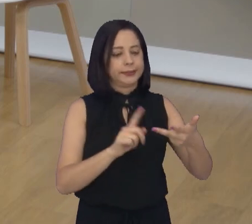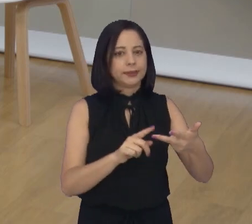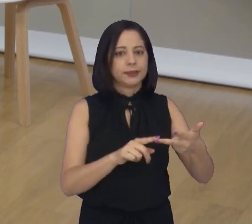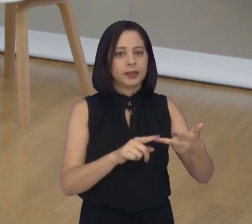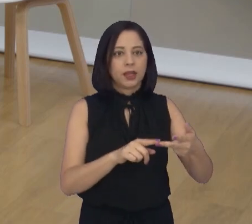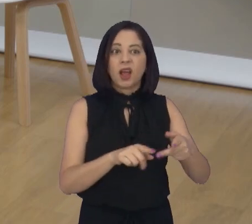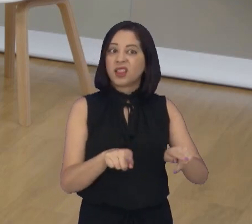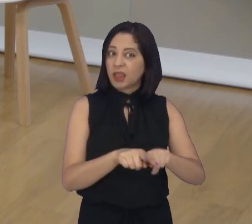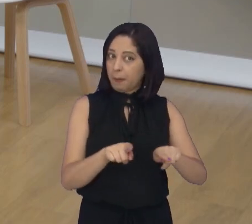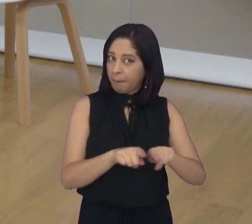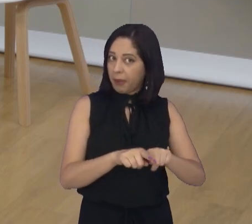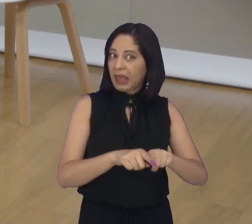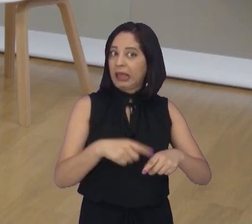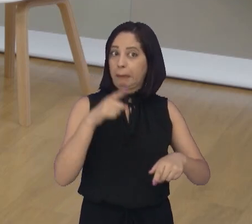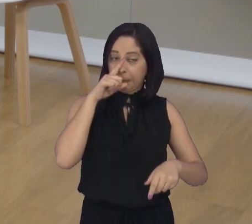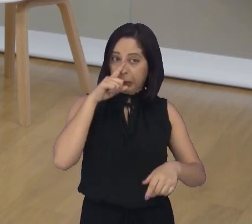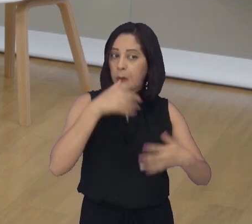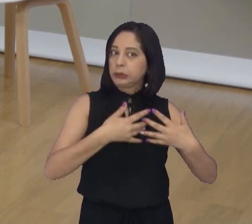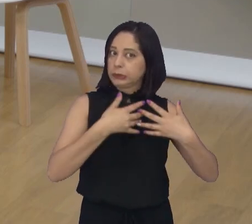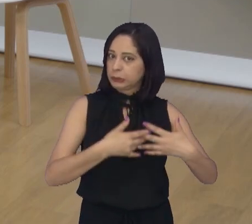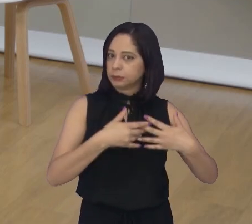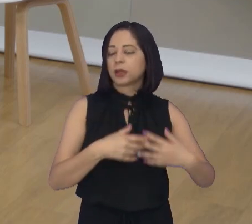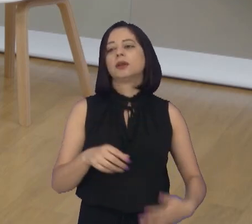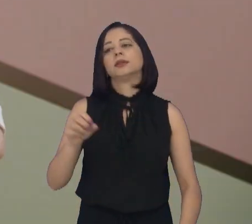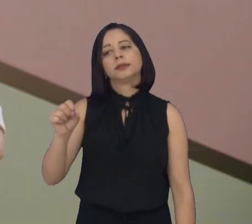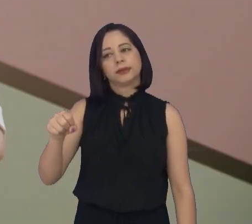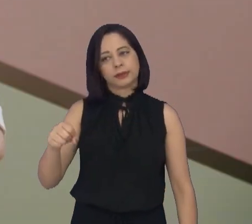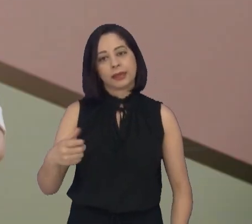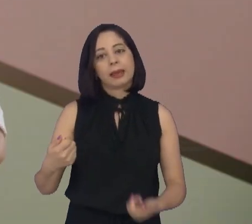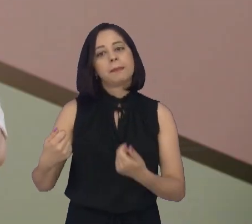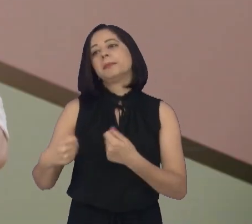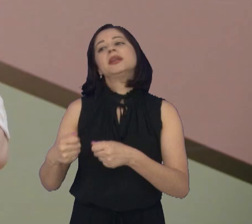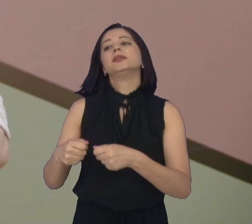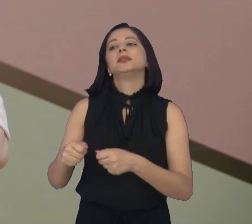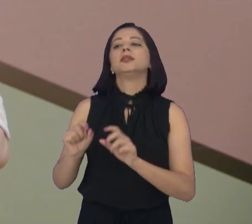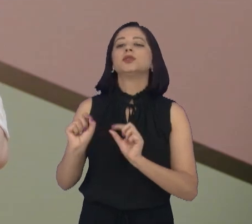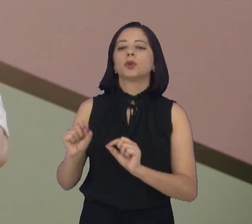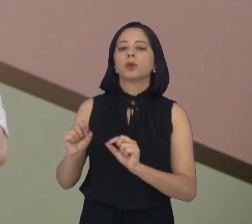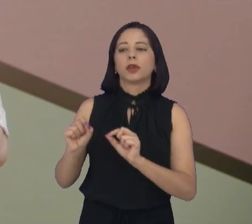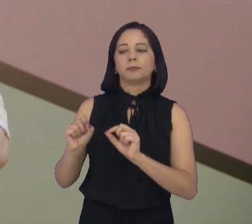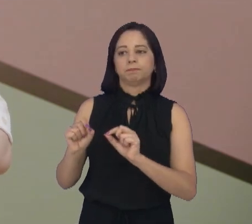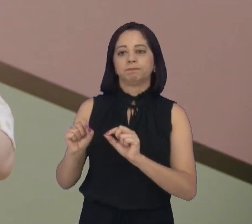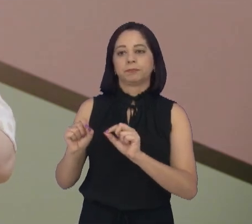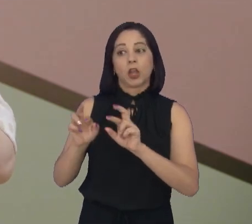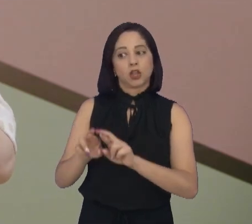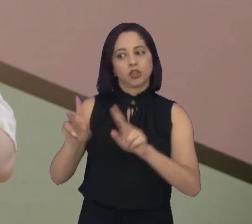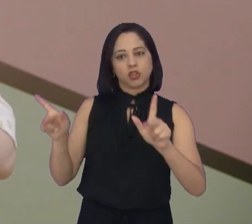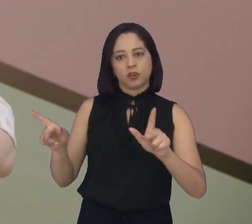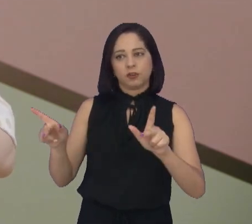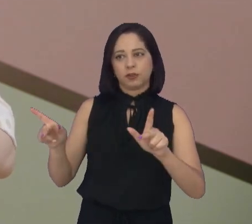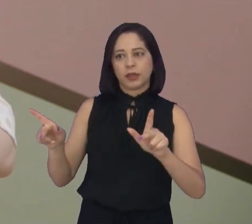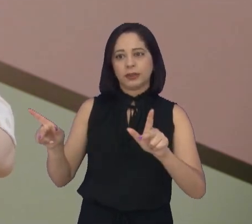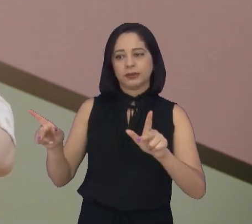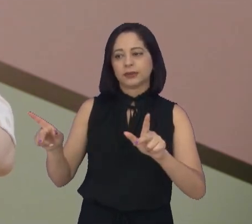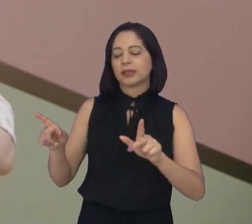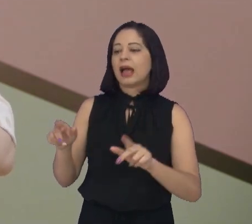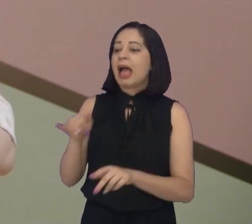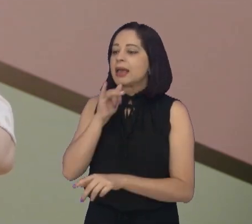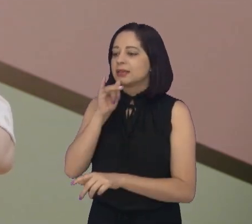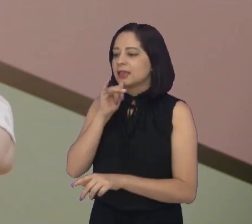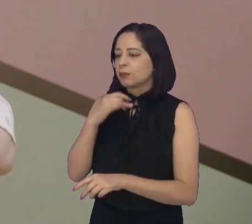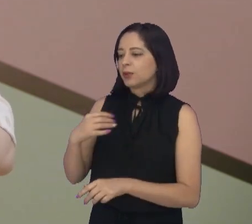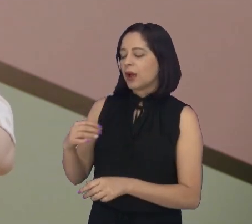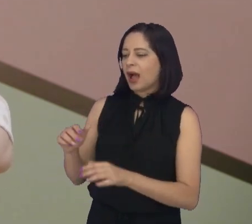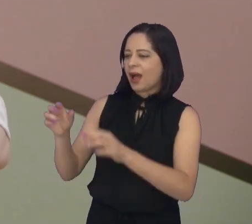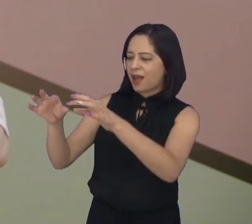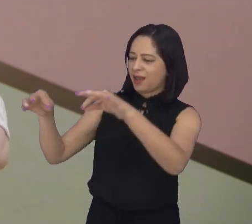também é complicado, é perigoso. Sim, a gente precisa identificar a diferença entre a pessoa ter apego a um objeto de